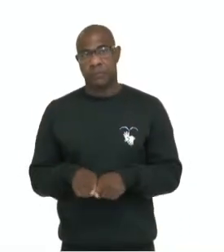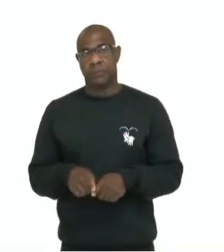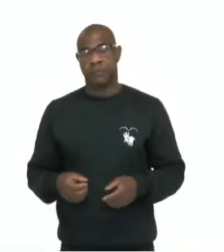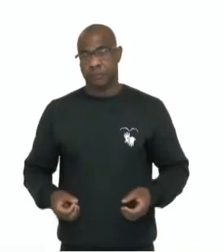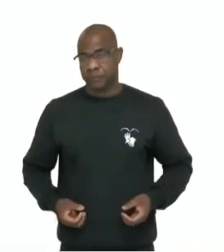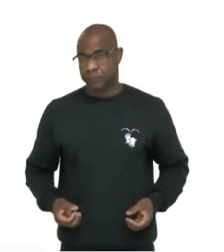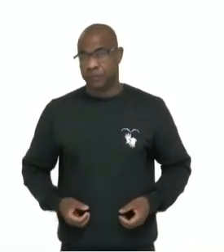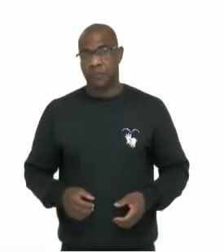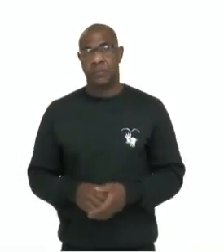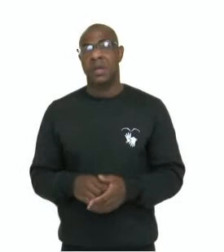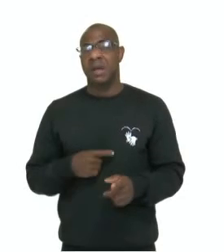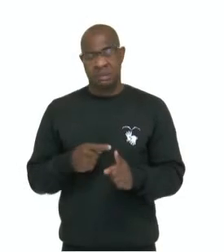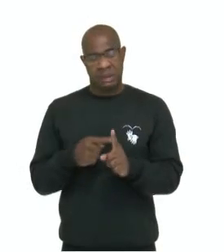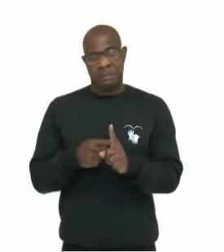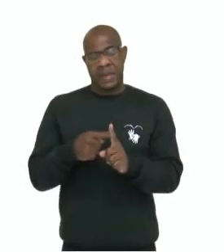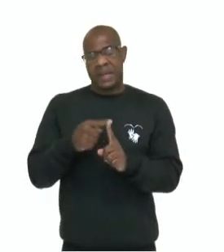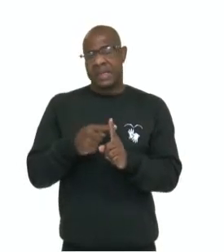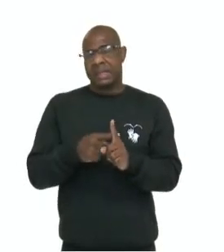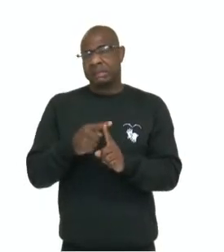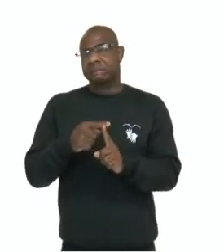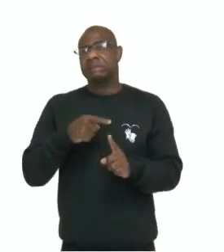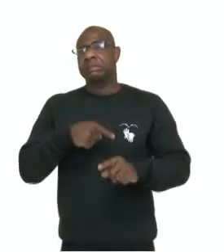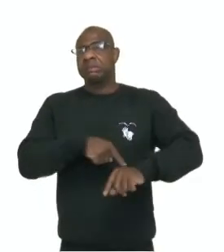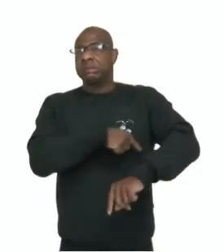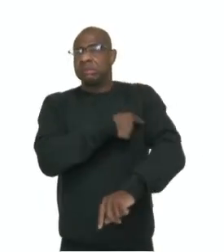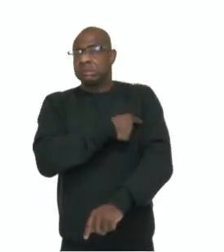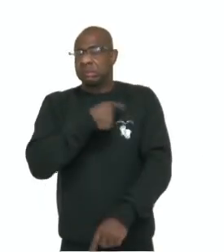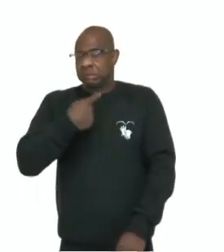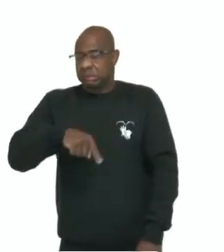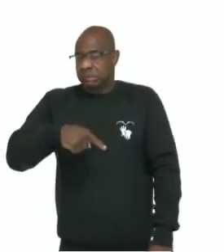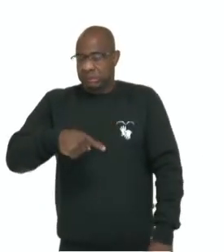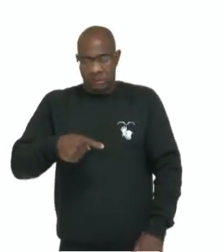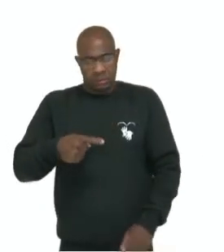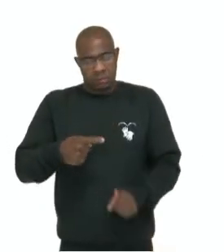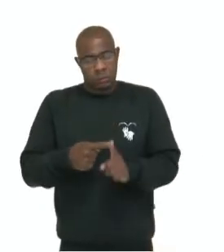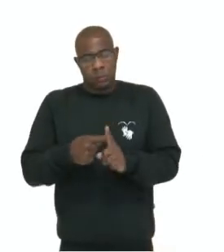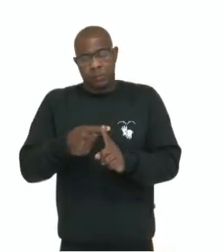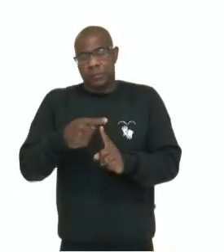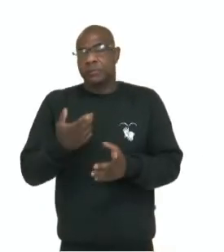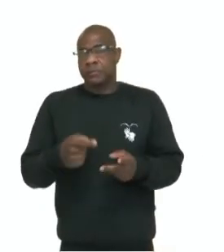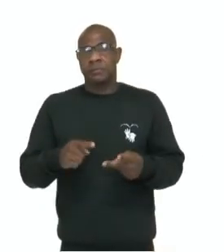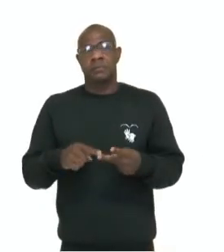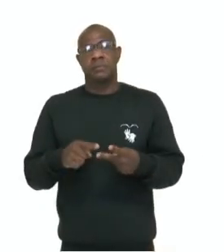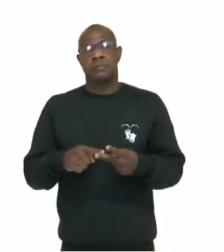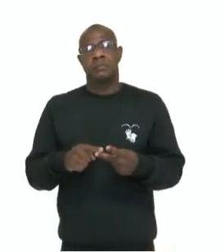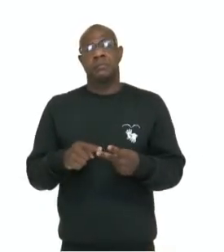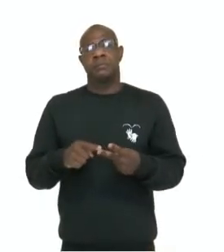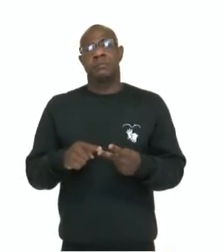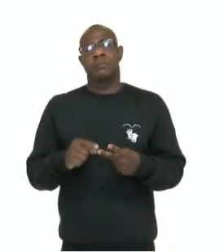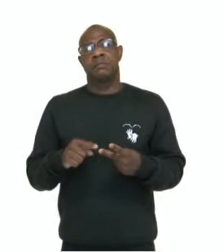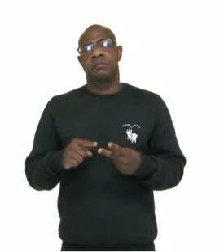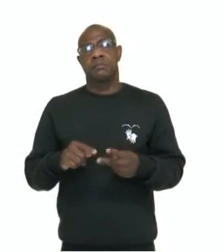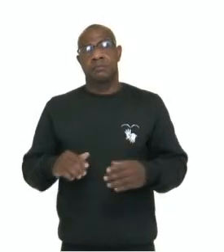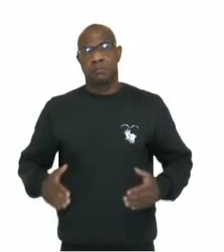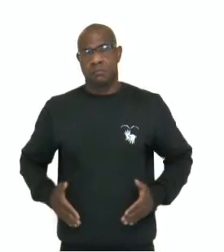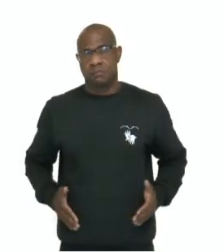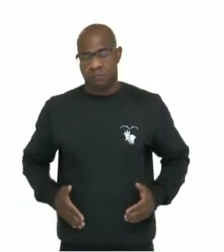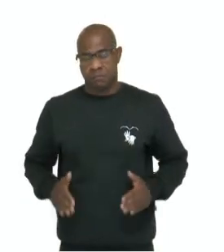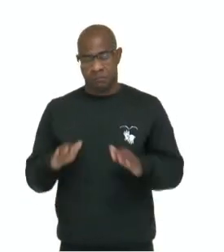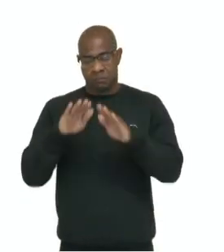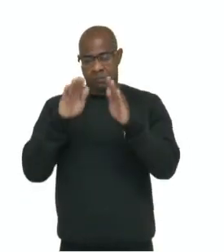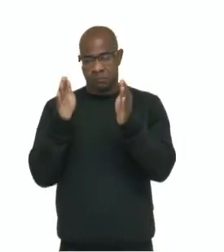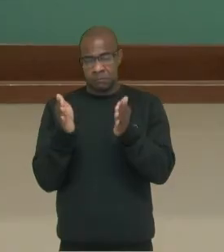vai aumentar 0,2, 0,3 graus, né? A textura do muco cervical, a mulher